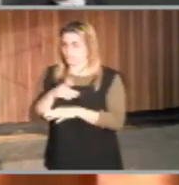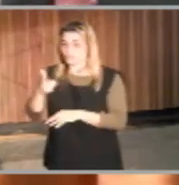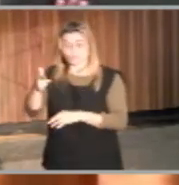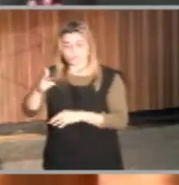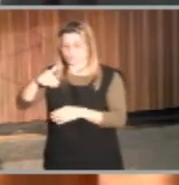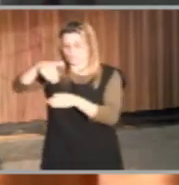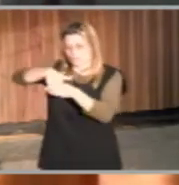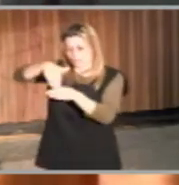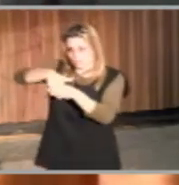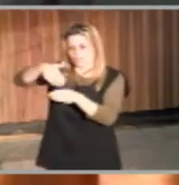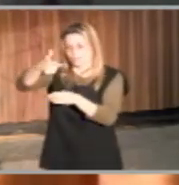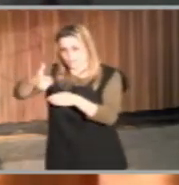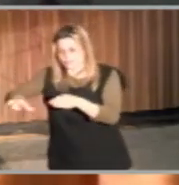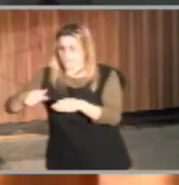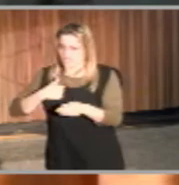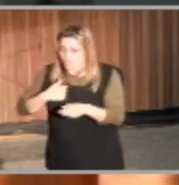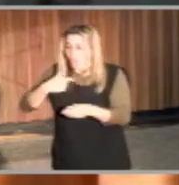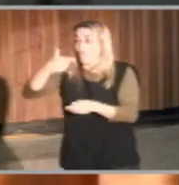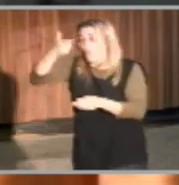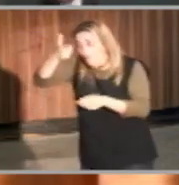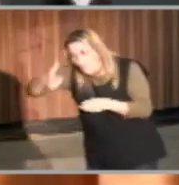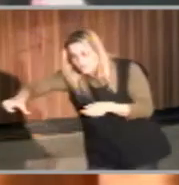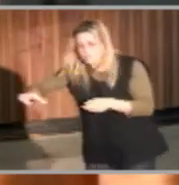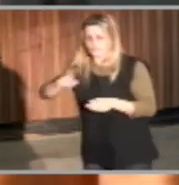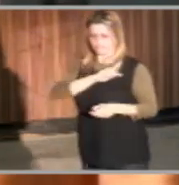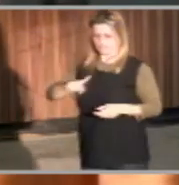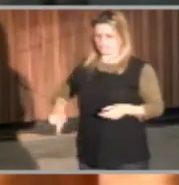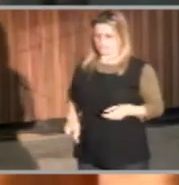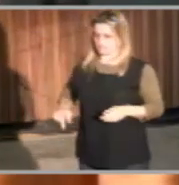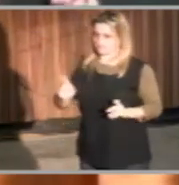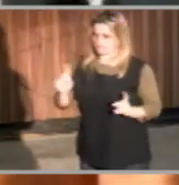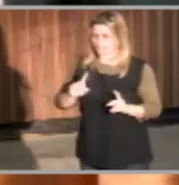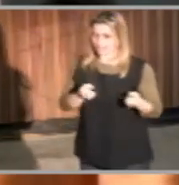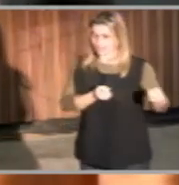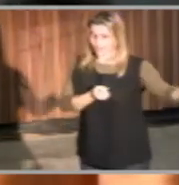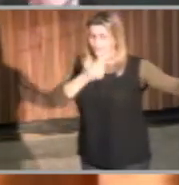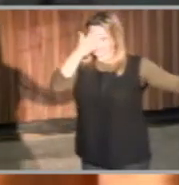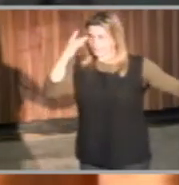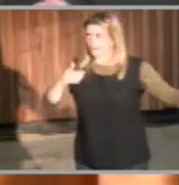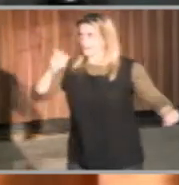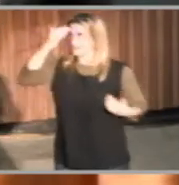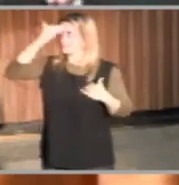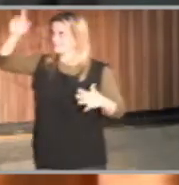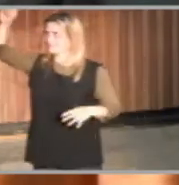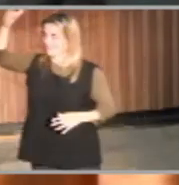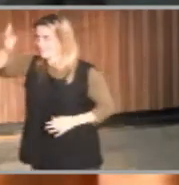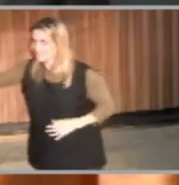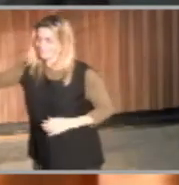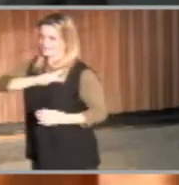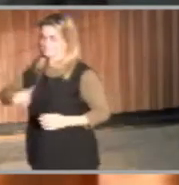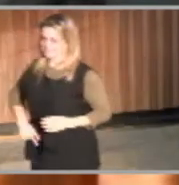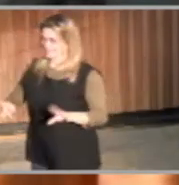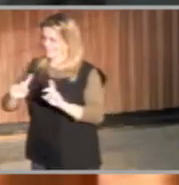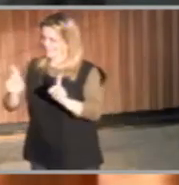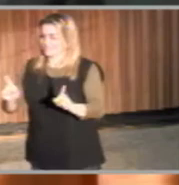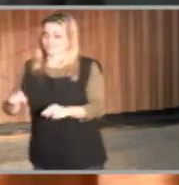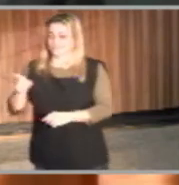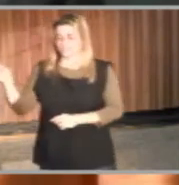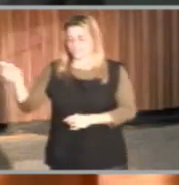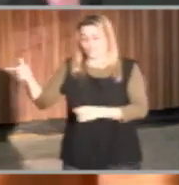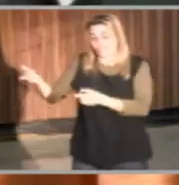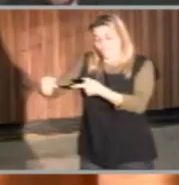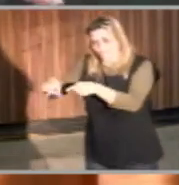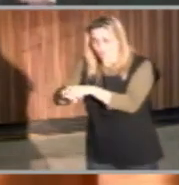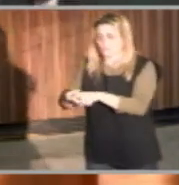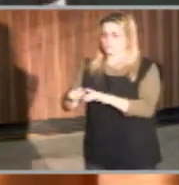reeleição, pode ficar tranquilo, tá? Outros já disseram, graças a Deus ali, estou vendo aqui, não é?